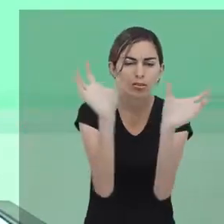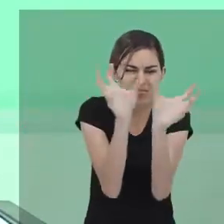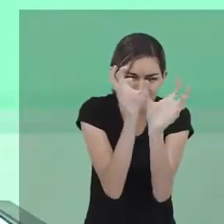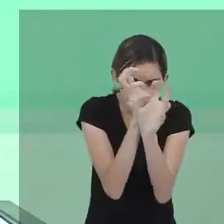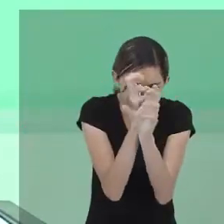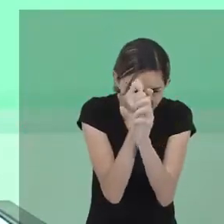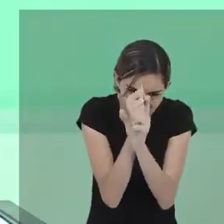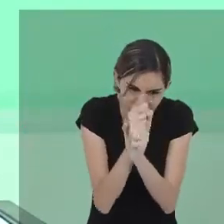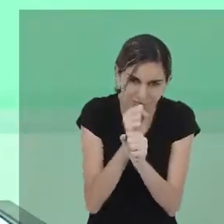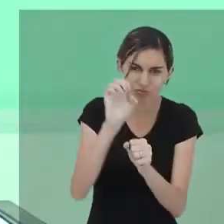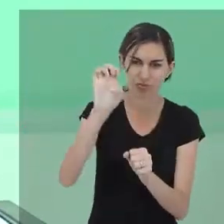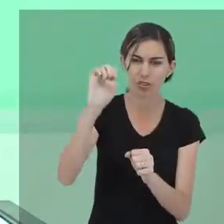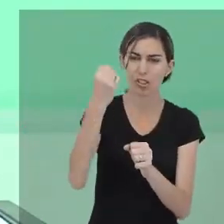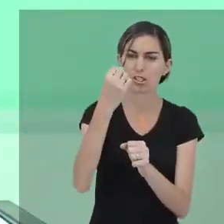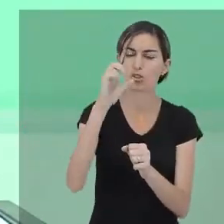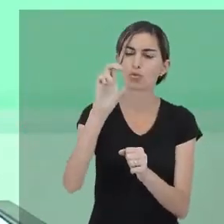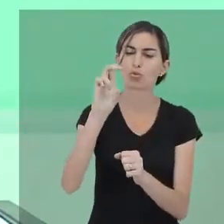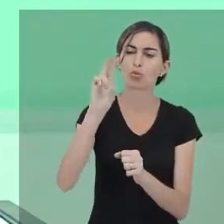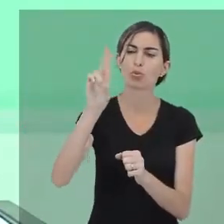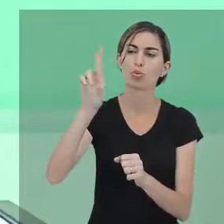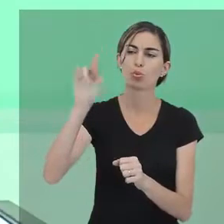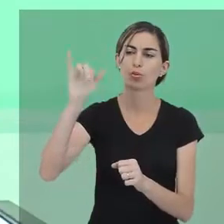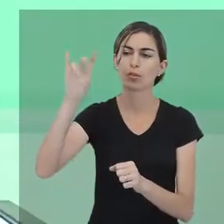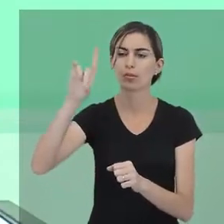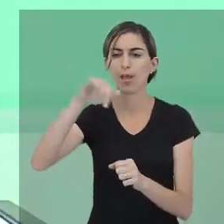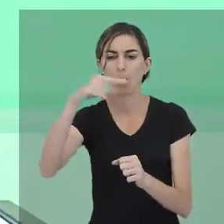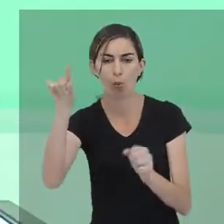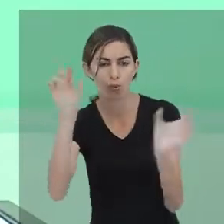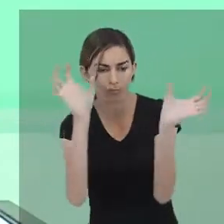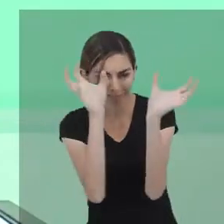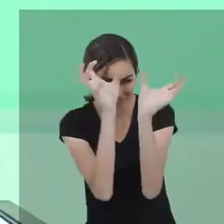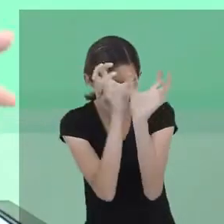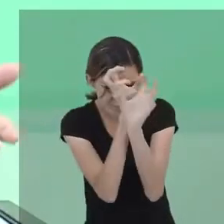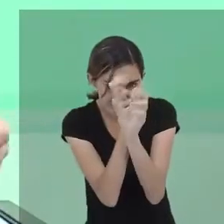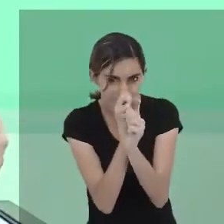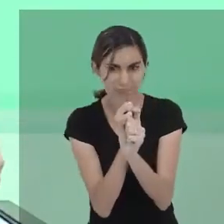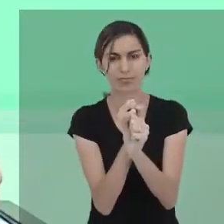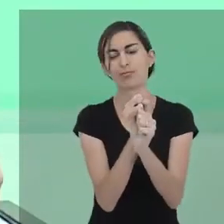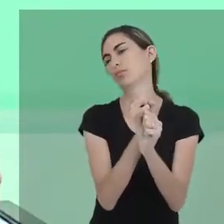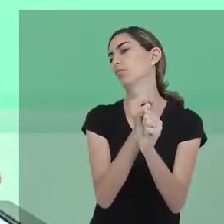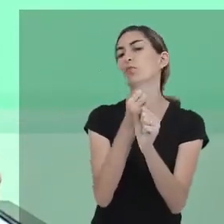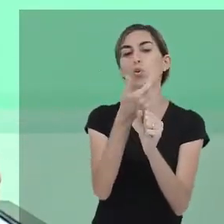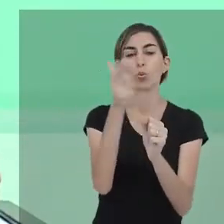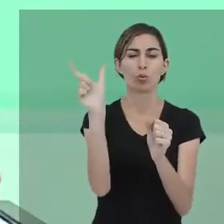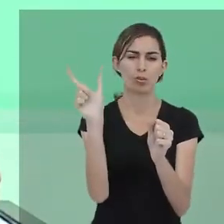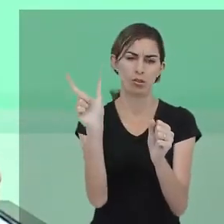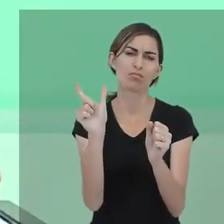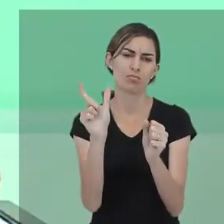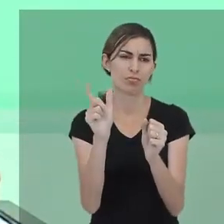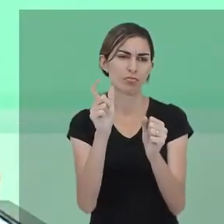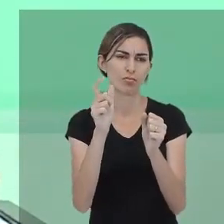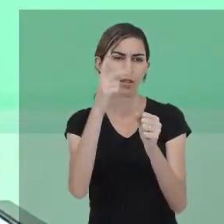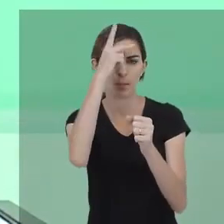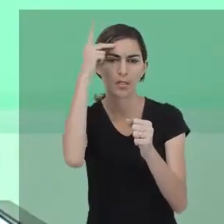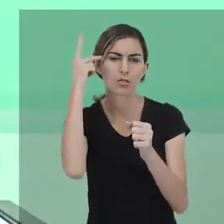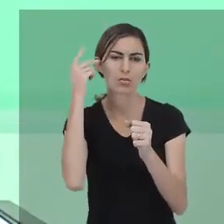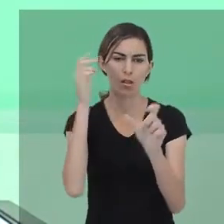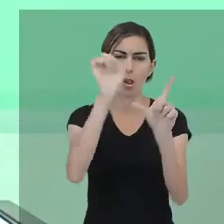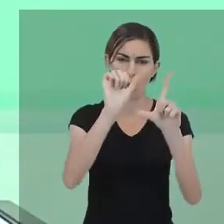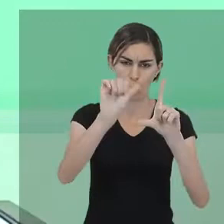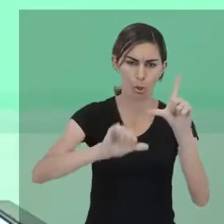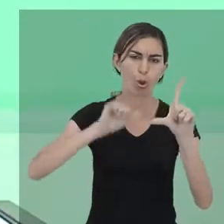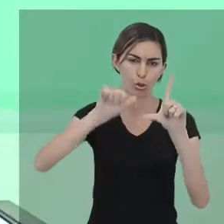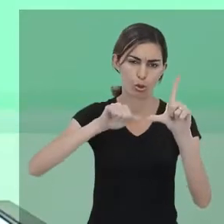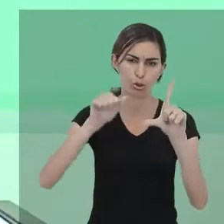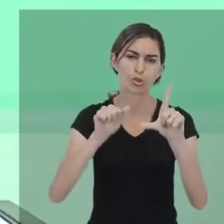Escuro, escuridão. Ok? E uma que é, provavelmente vai ser muito comum a gente ver em logística é